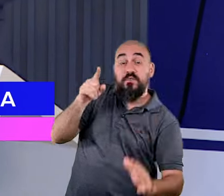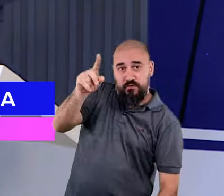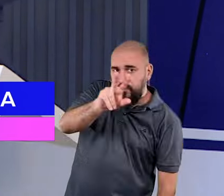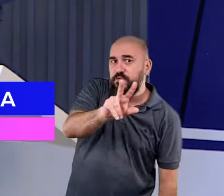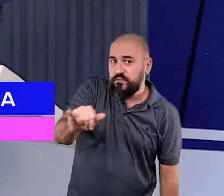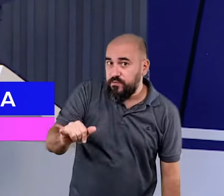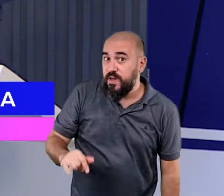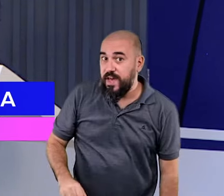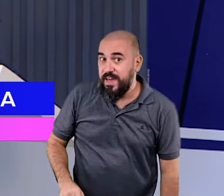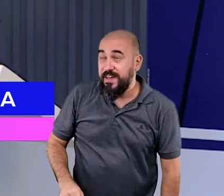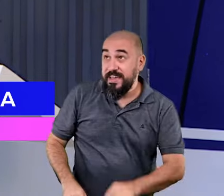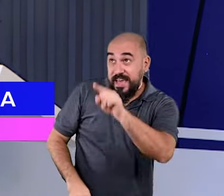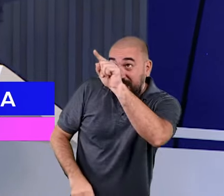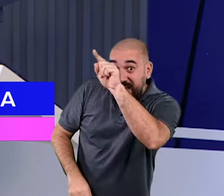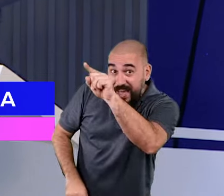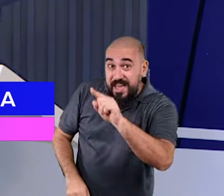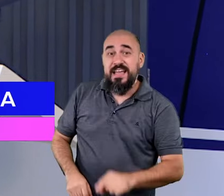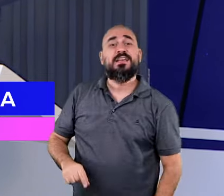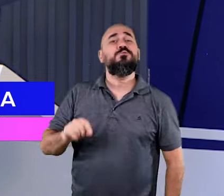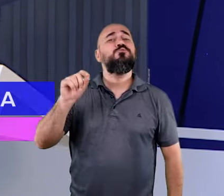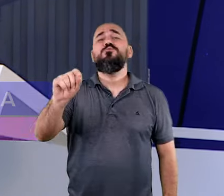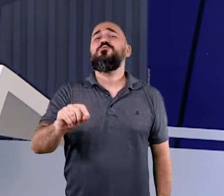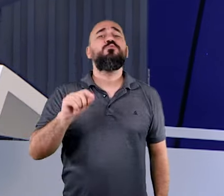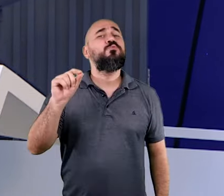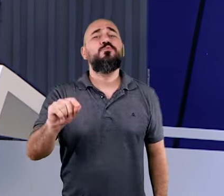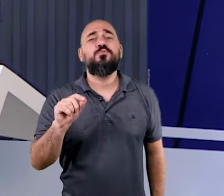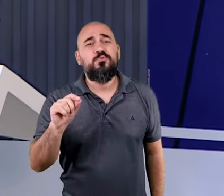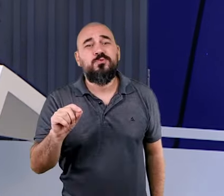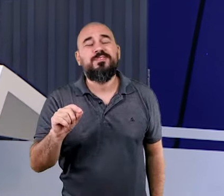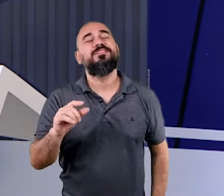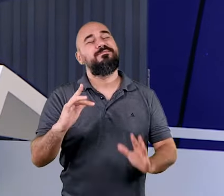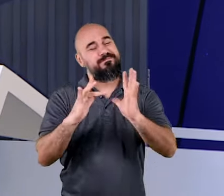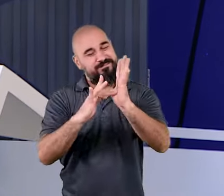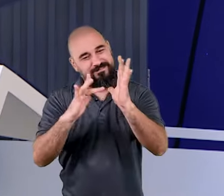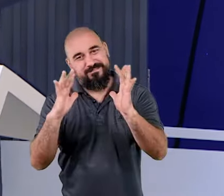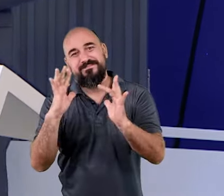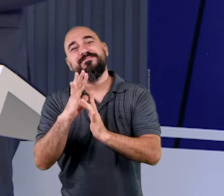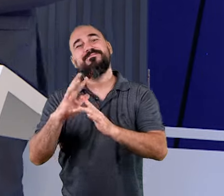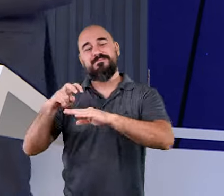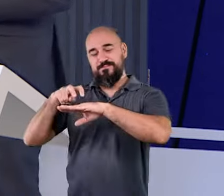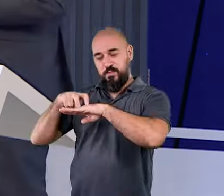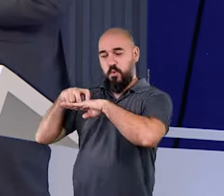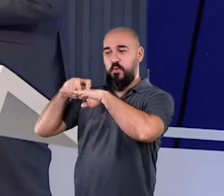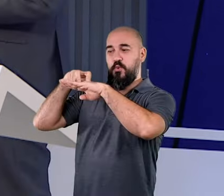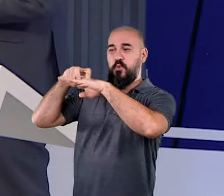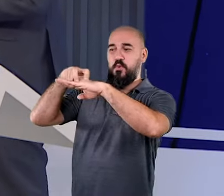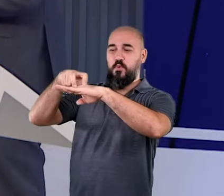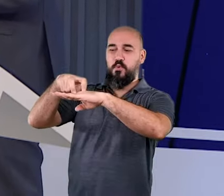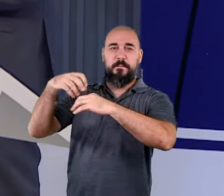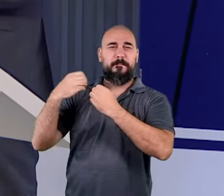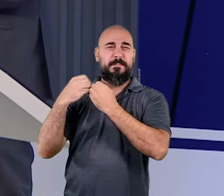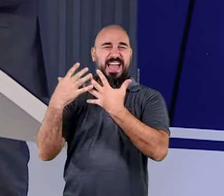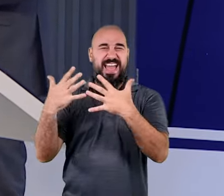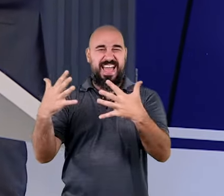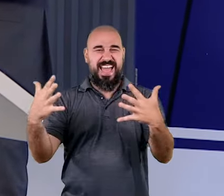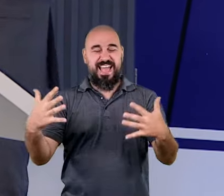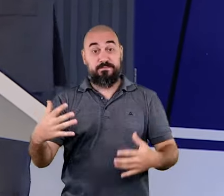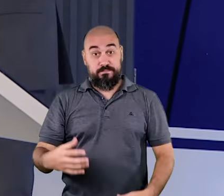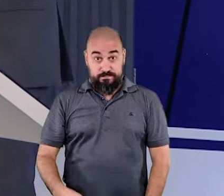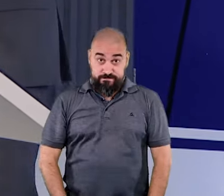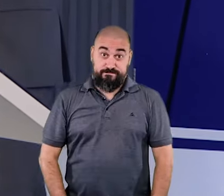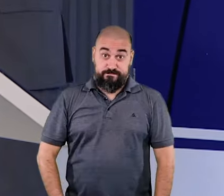surgirá, e esse brilho é a manifestação de Cristo Jesus. A Bíblia nos fala de